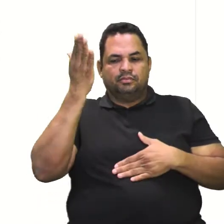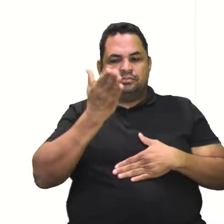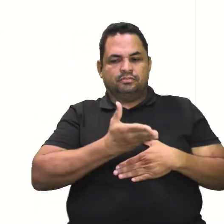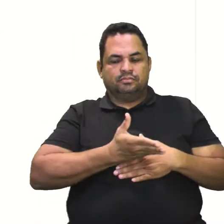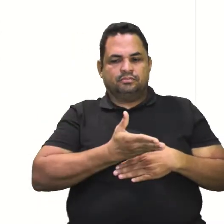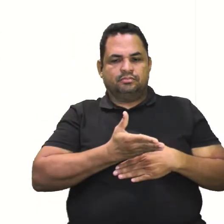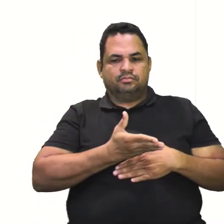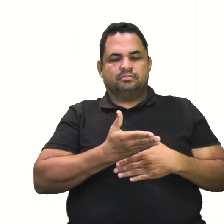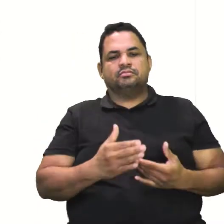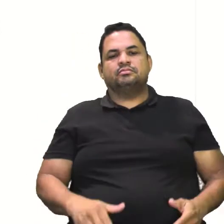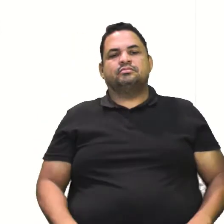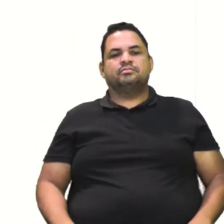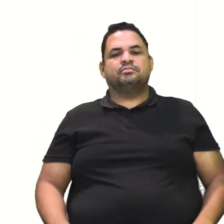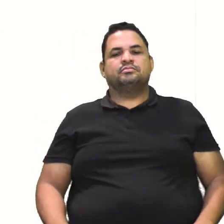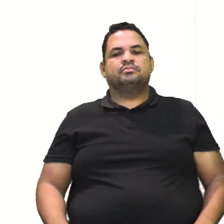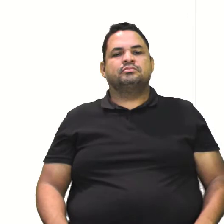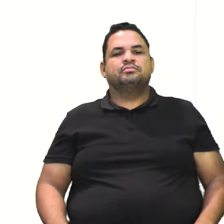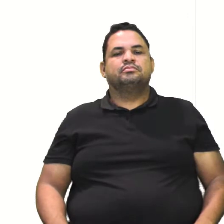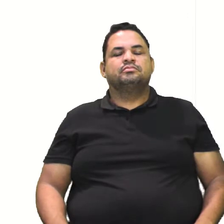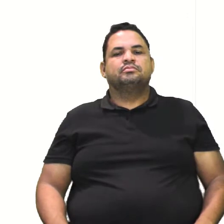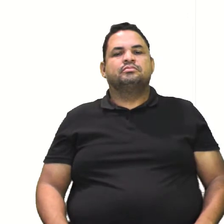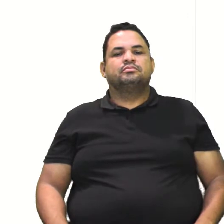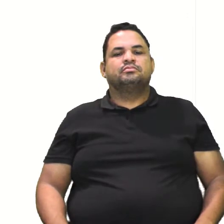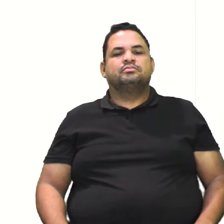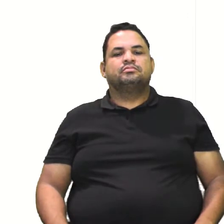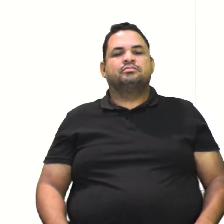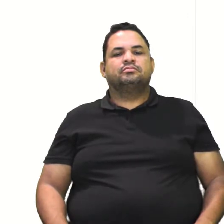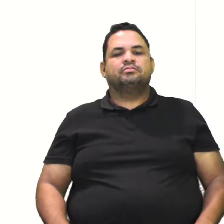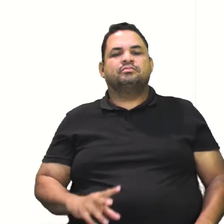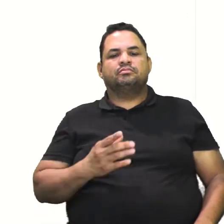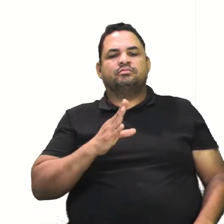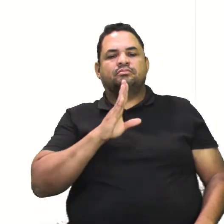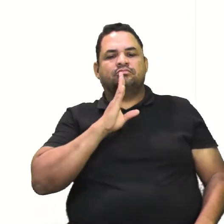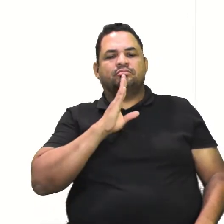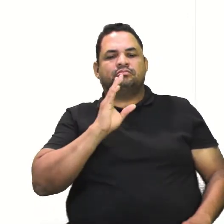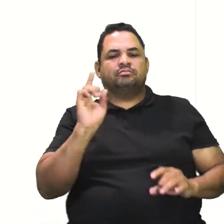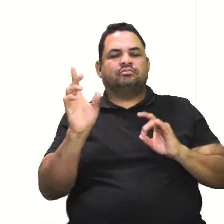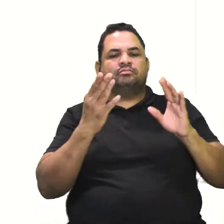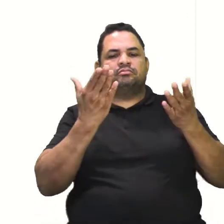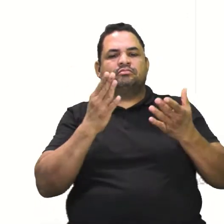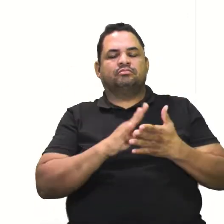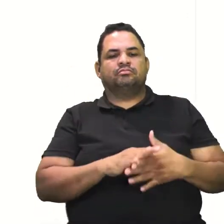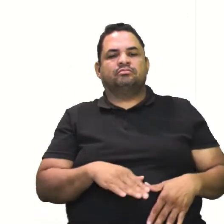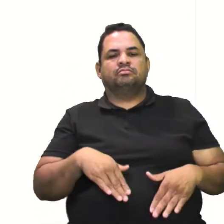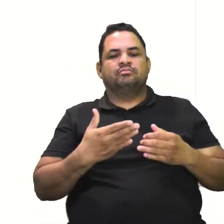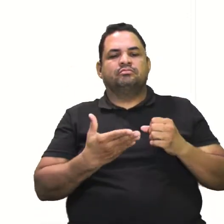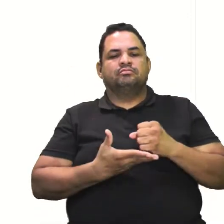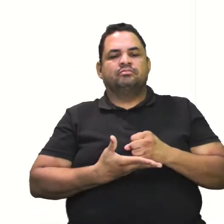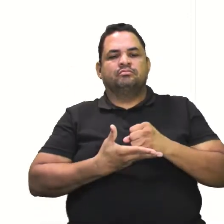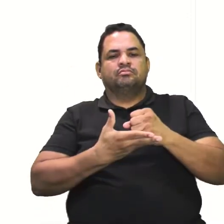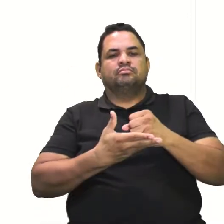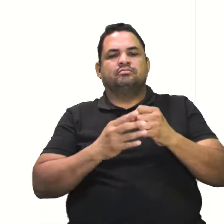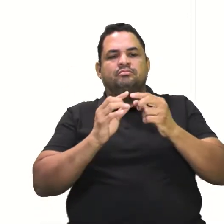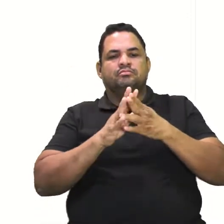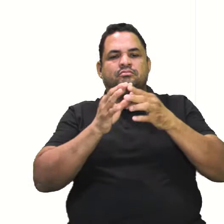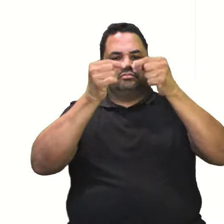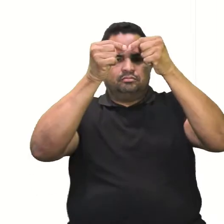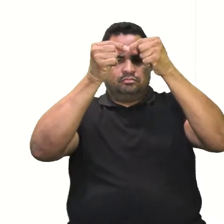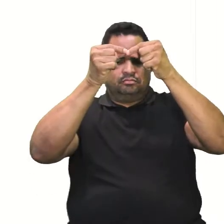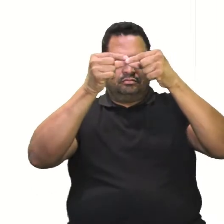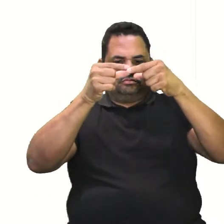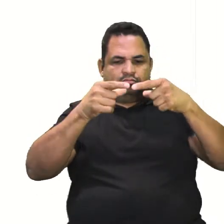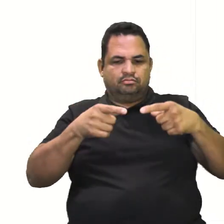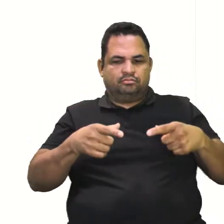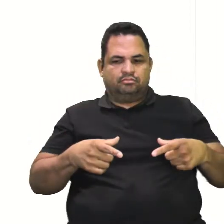faço cortes perpendiculares ali, inclinados. Então vamos conhecer cada um, olha que legal, né? Então, com base em um cone, a gente vai